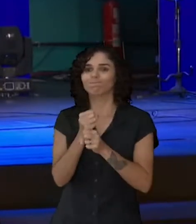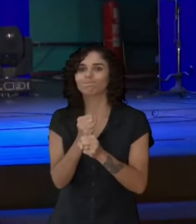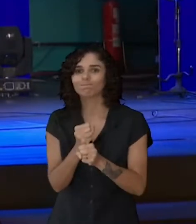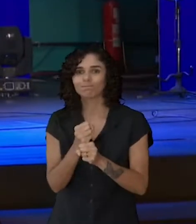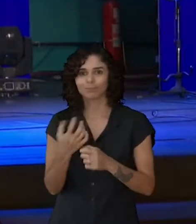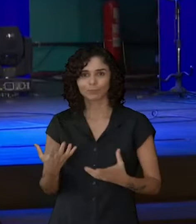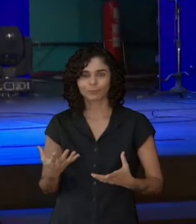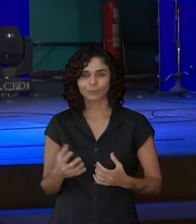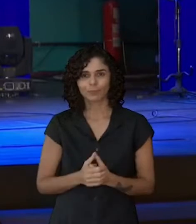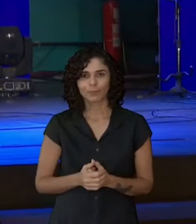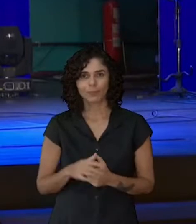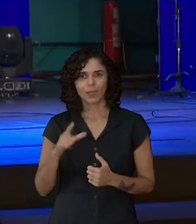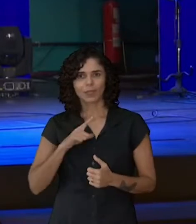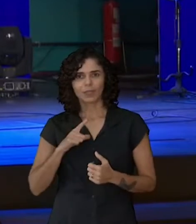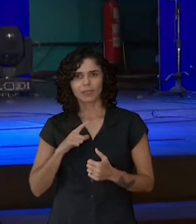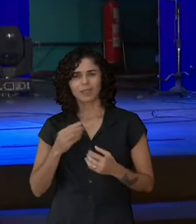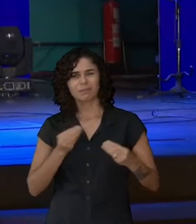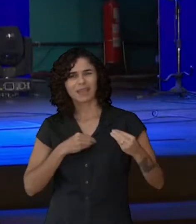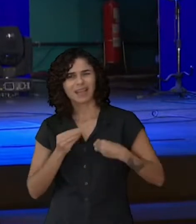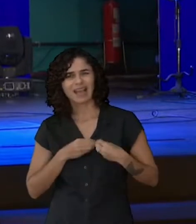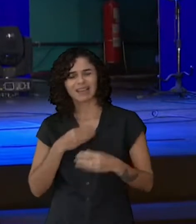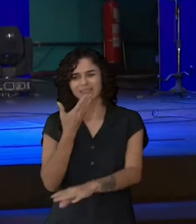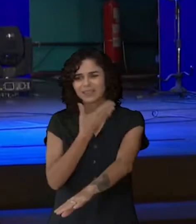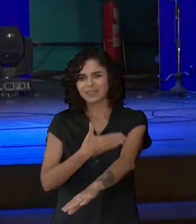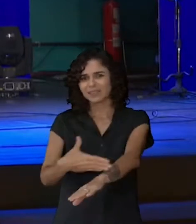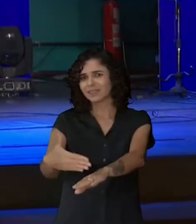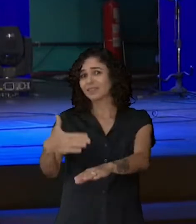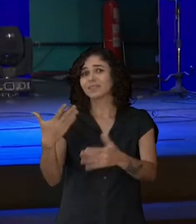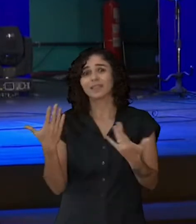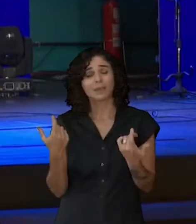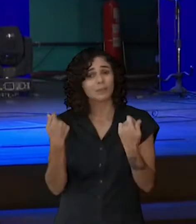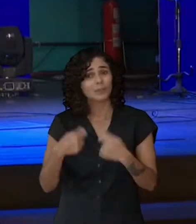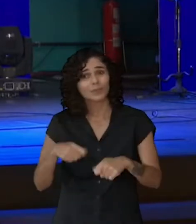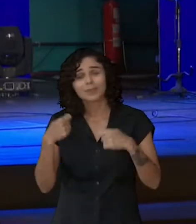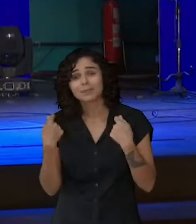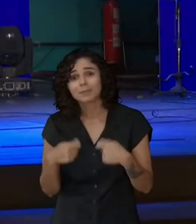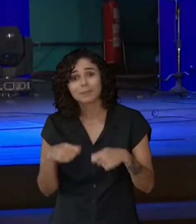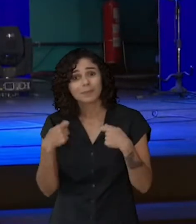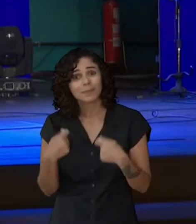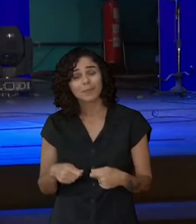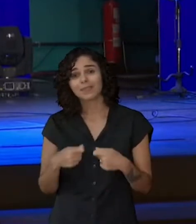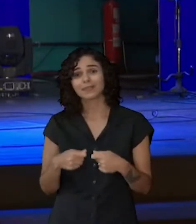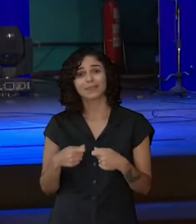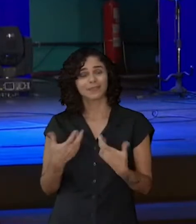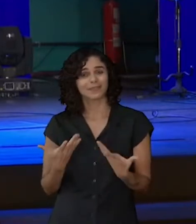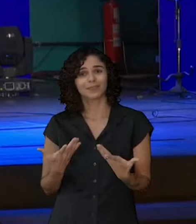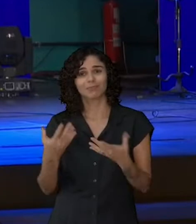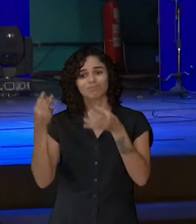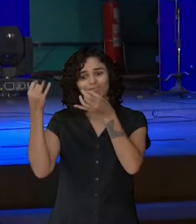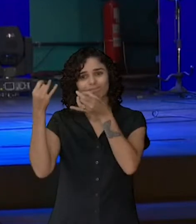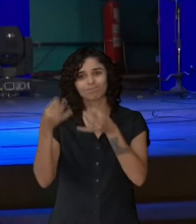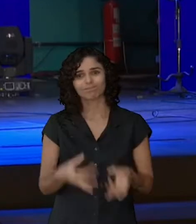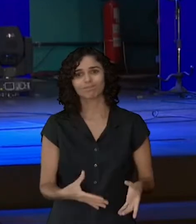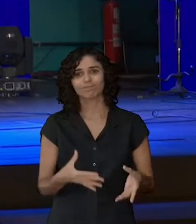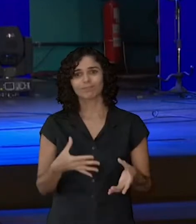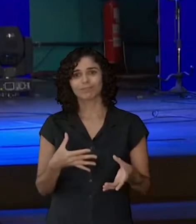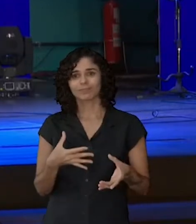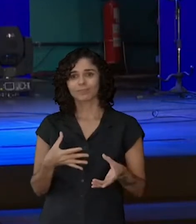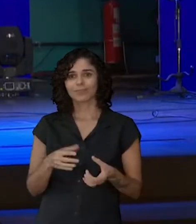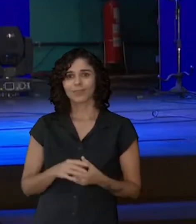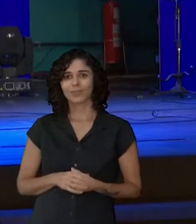Tem coisas e pecados e hábitos que precisam ficar para trás.